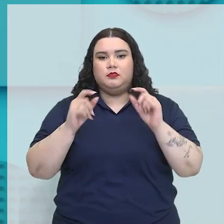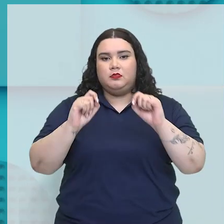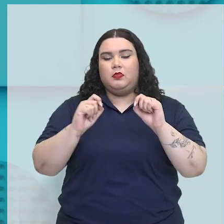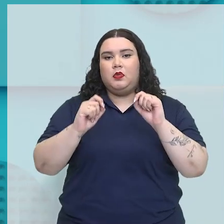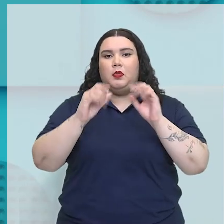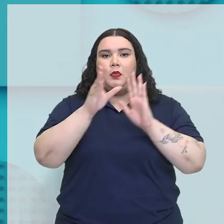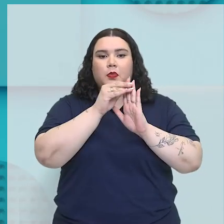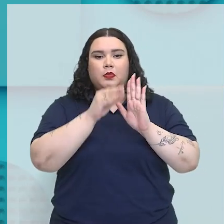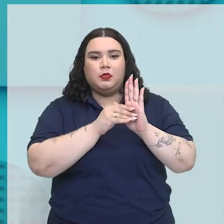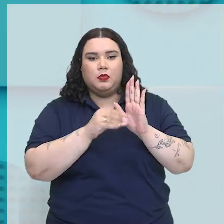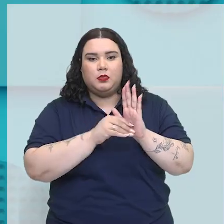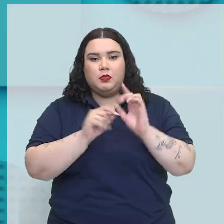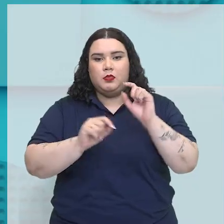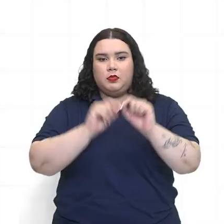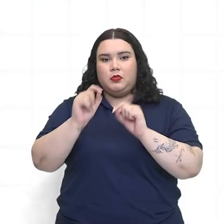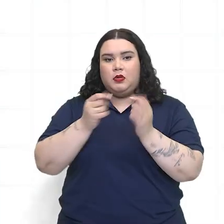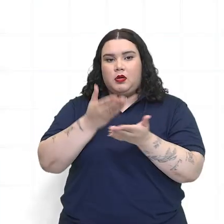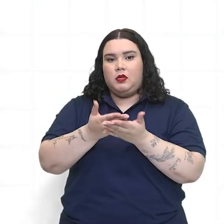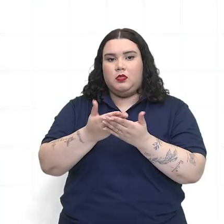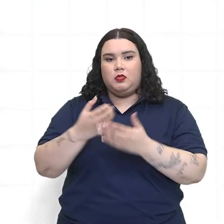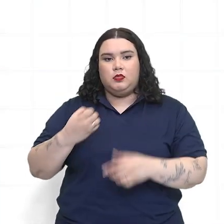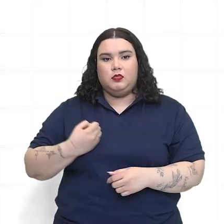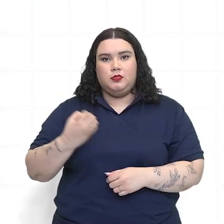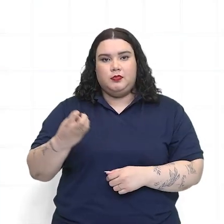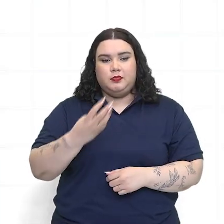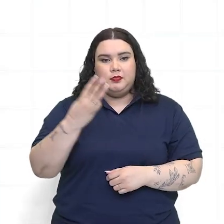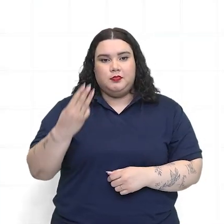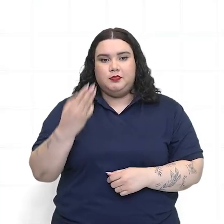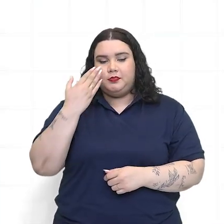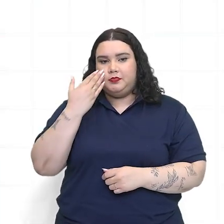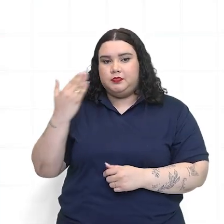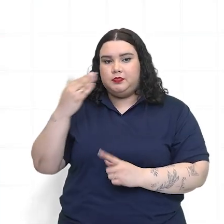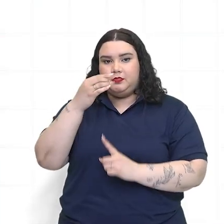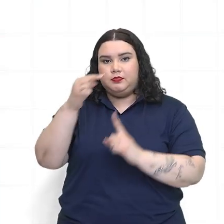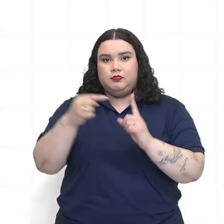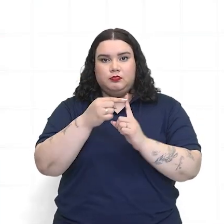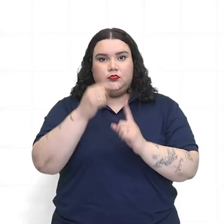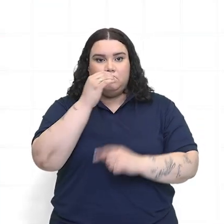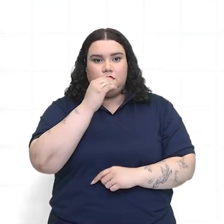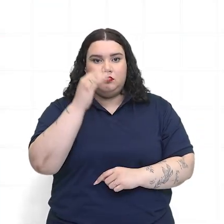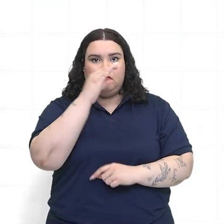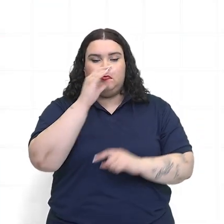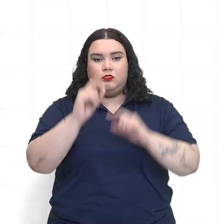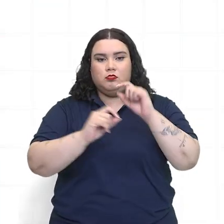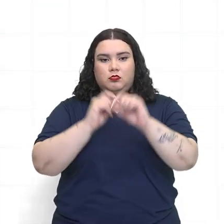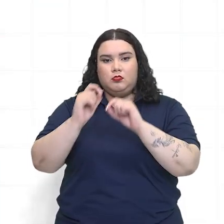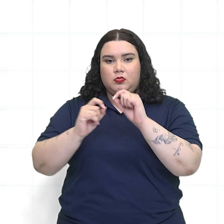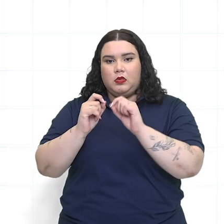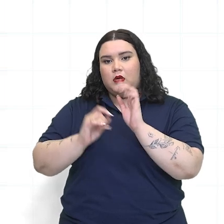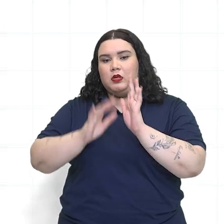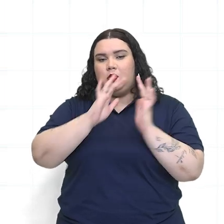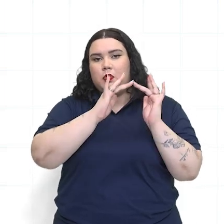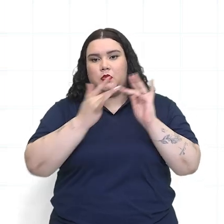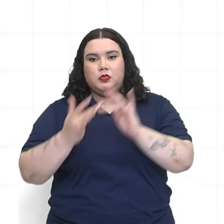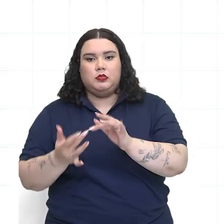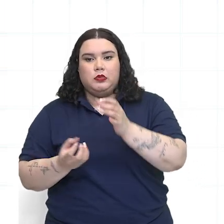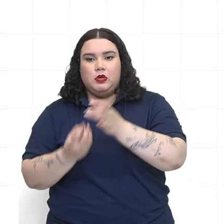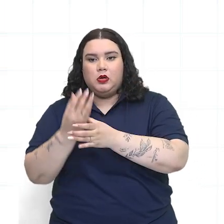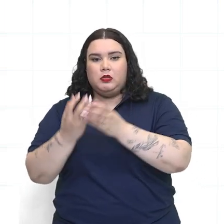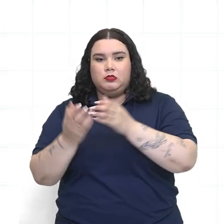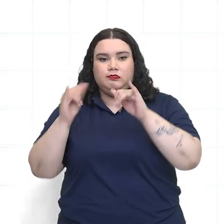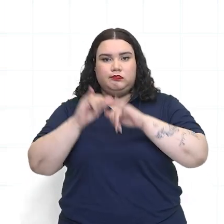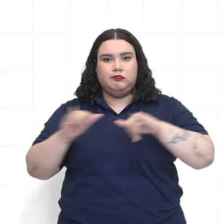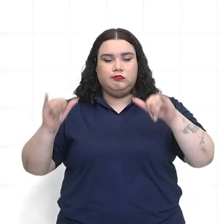nós temos para a aula de número 3. Temos o nosso objeto de conhecimento, reconstrução do contexto de